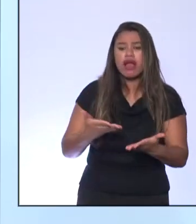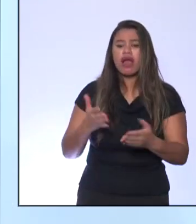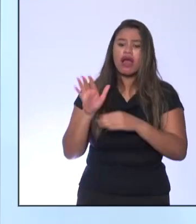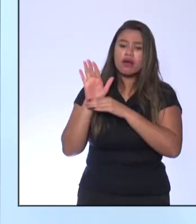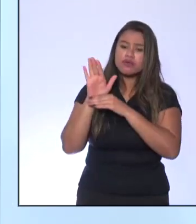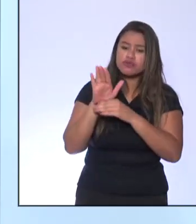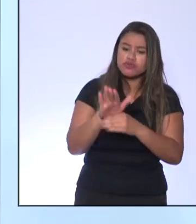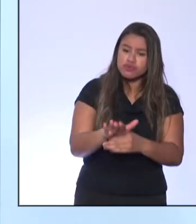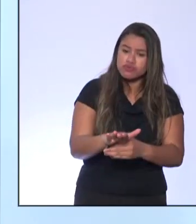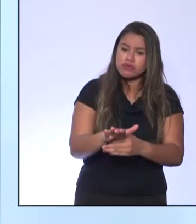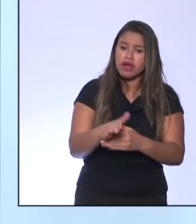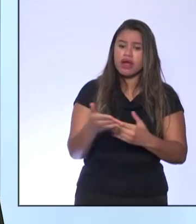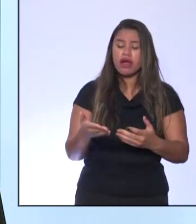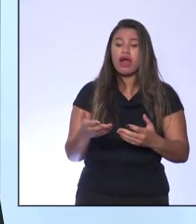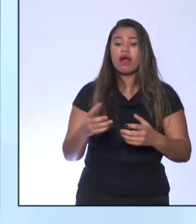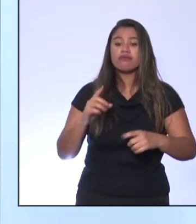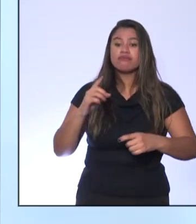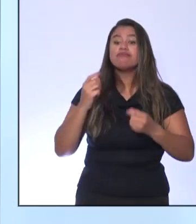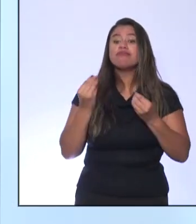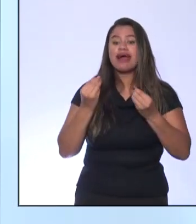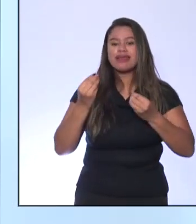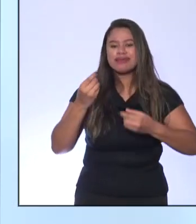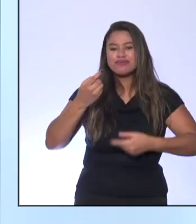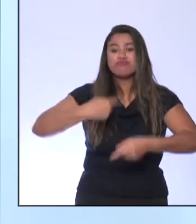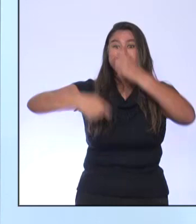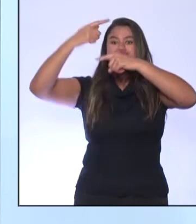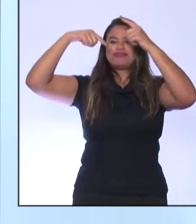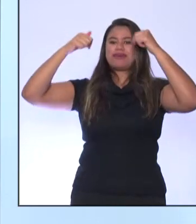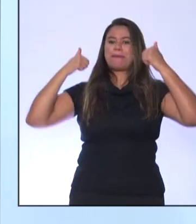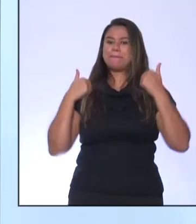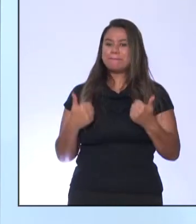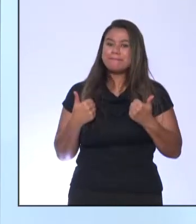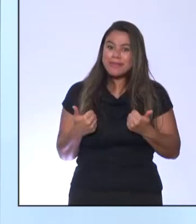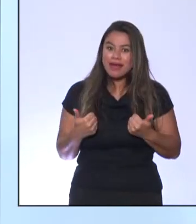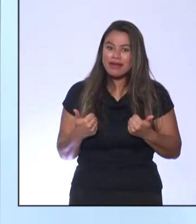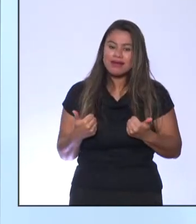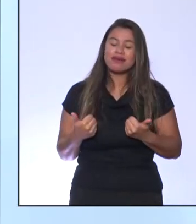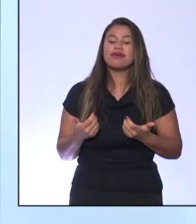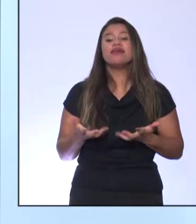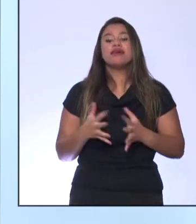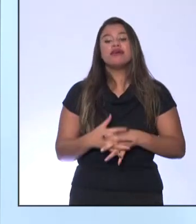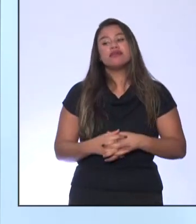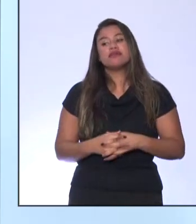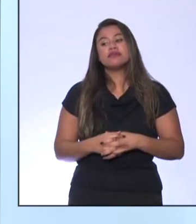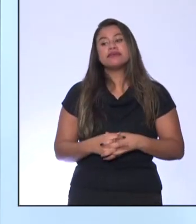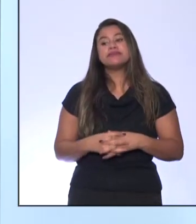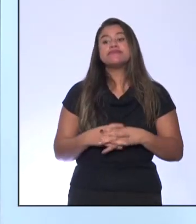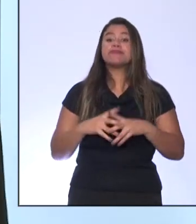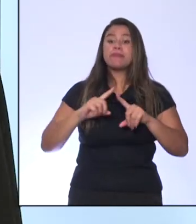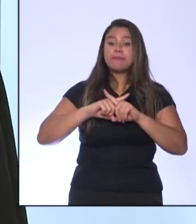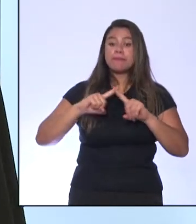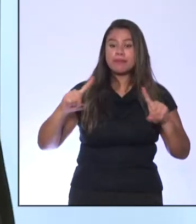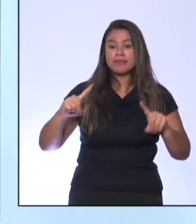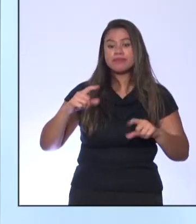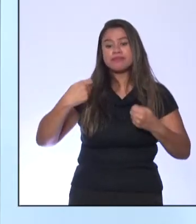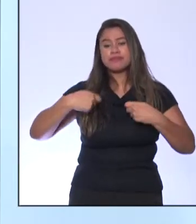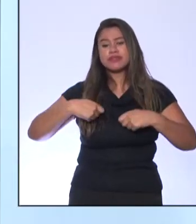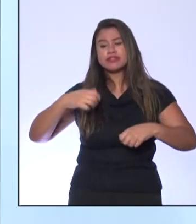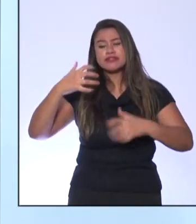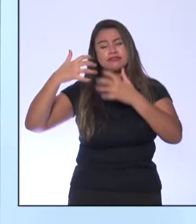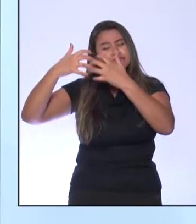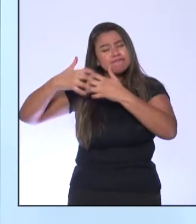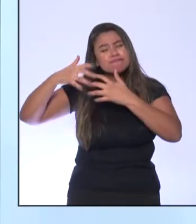elas esperam que a gente tenha sucesso em algumas das nossas atitudes. Então, a gente também precisa refletir